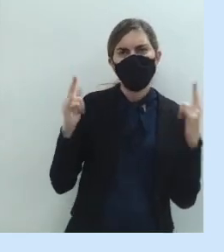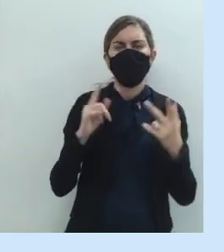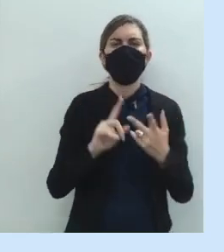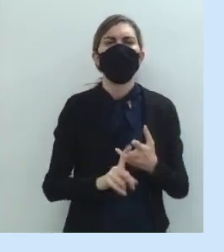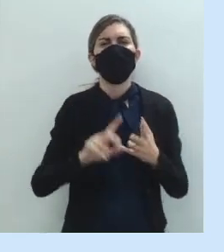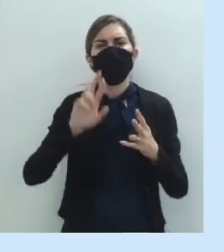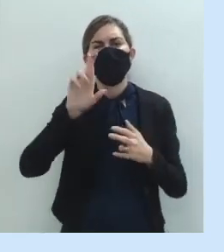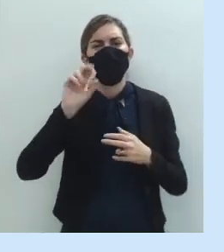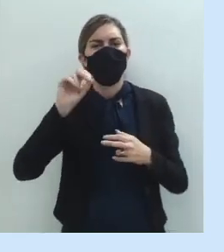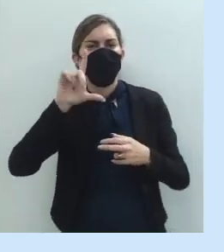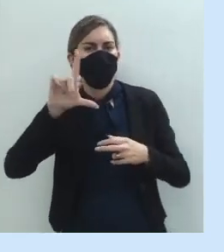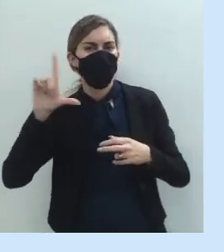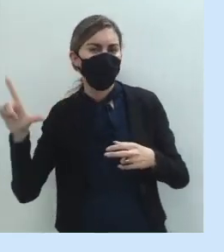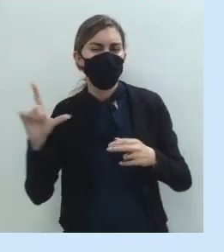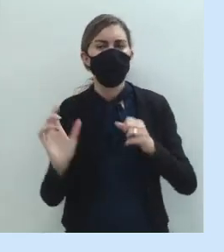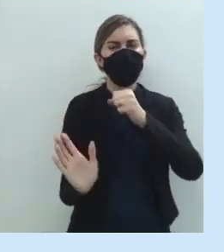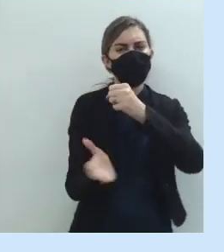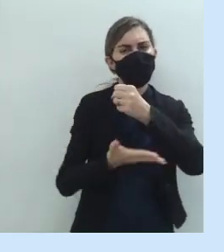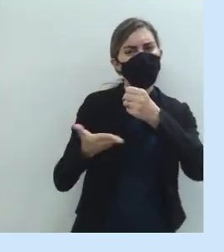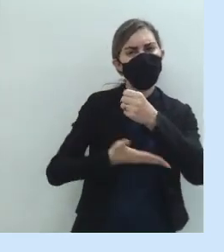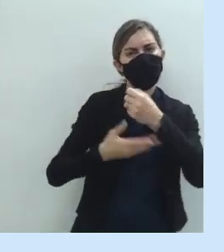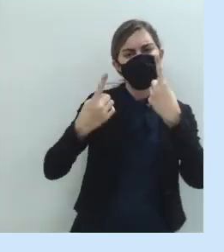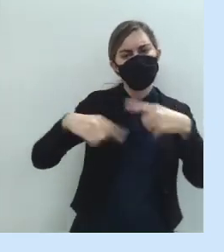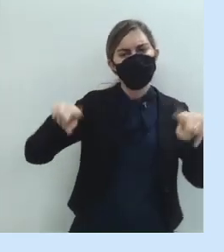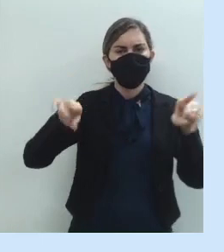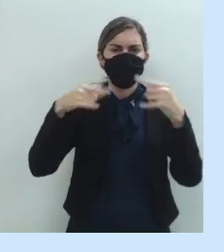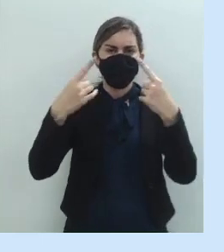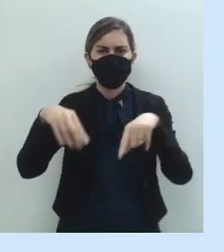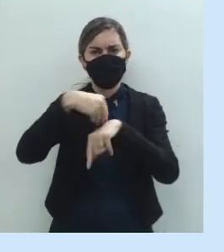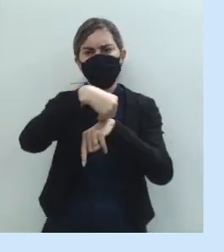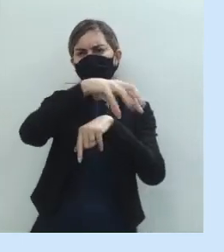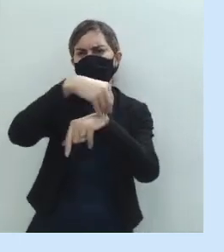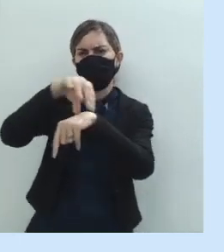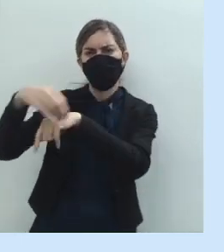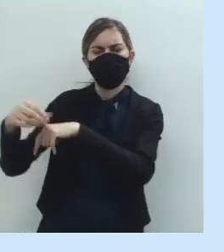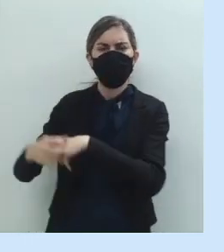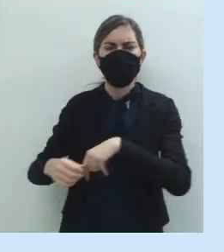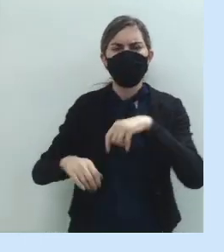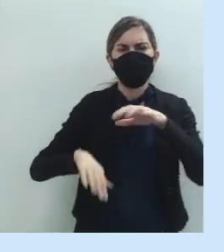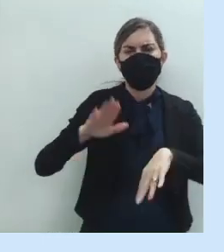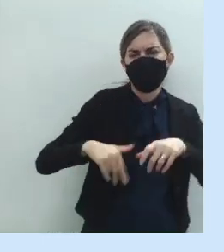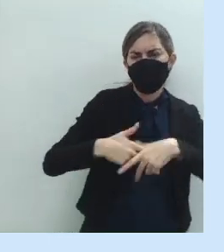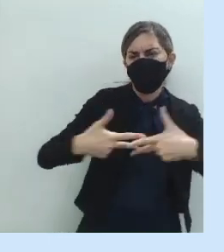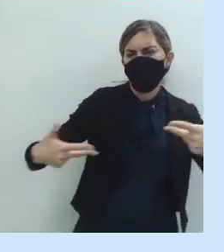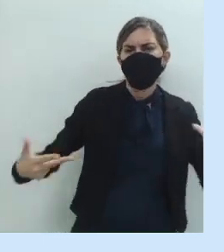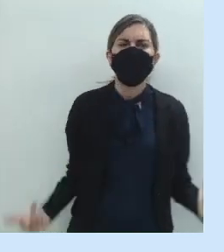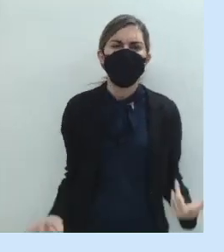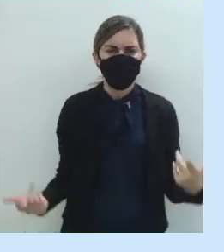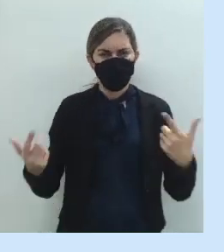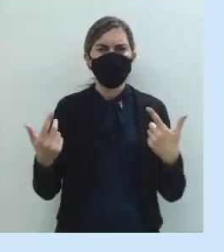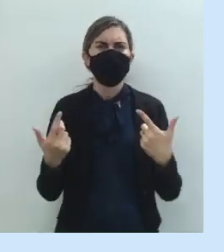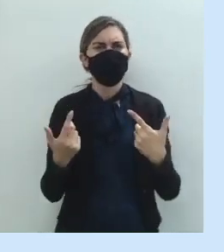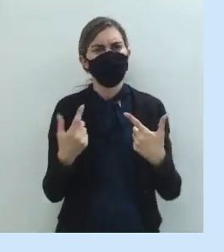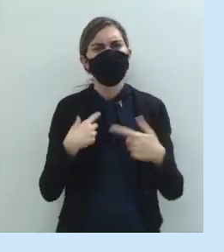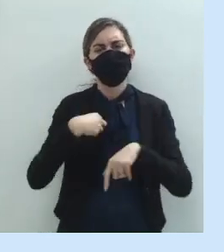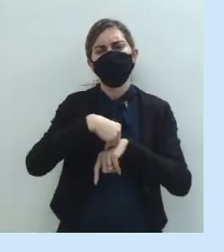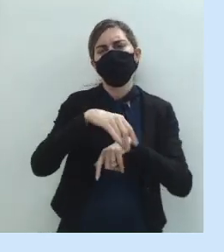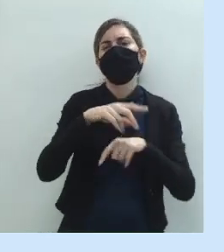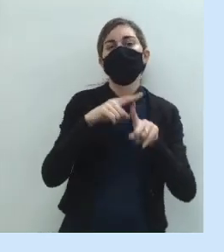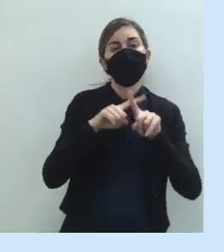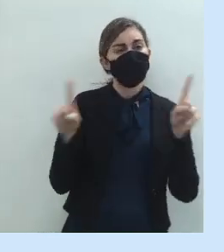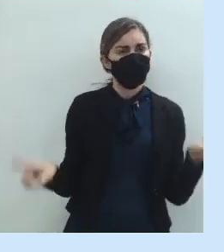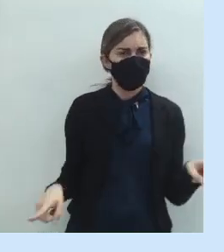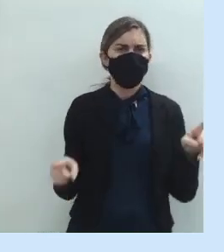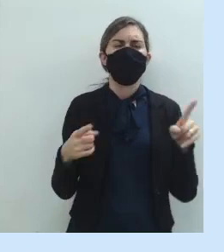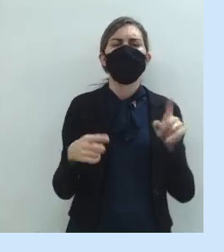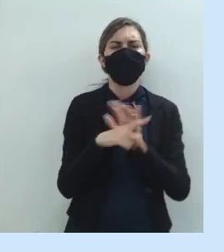hop serviam como base da musicalidade, trazendo esses instrumentos metálicos, esses instrumentos mais pesados, mas os